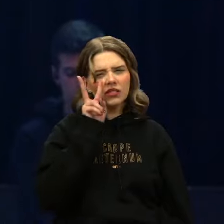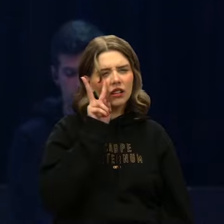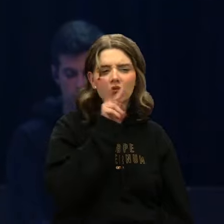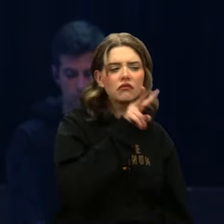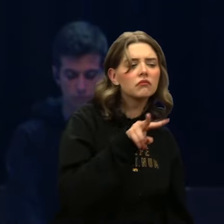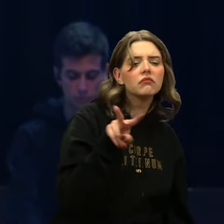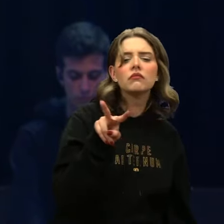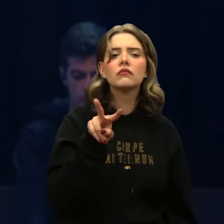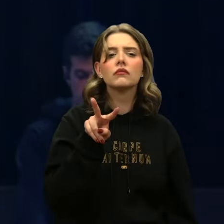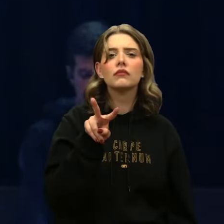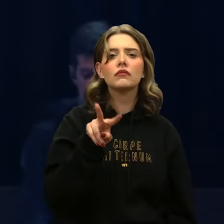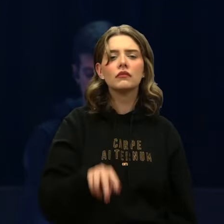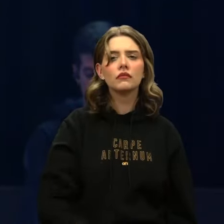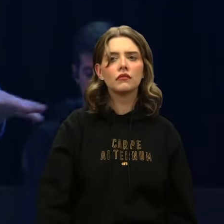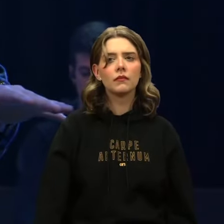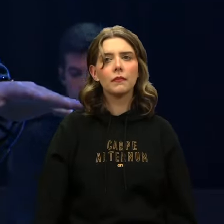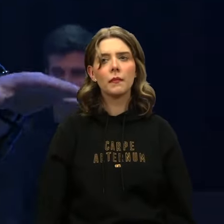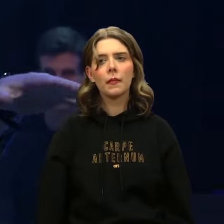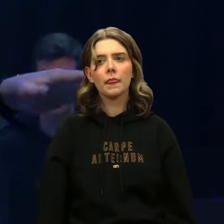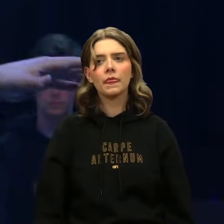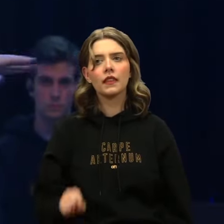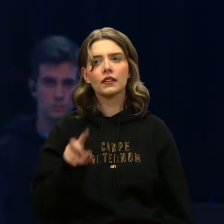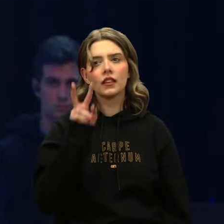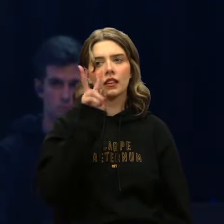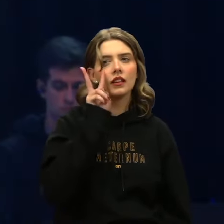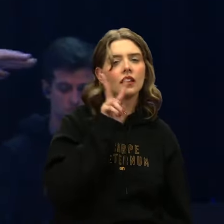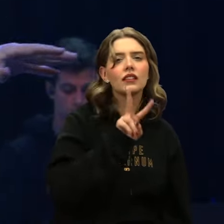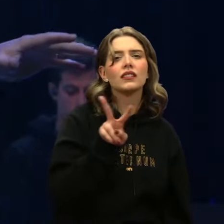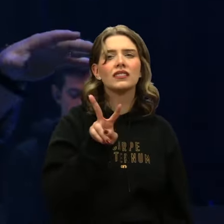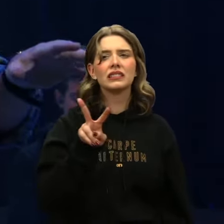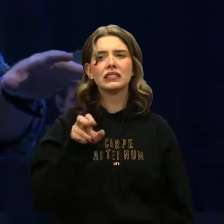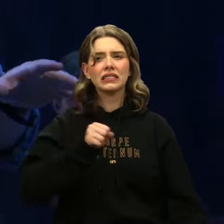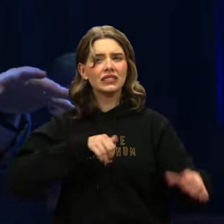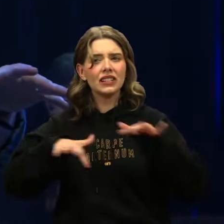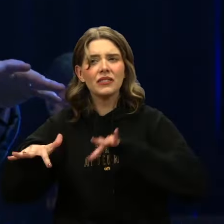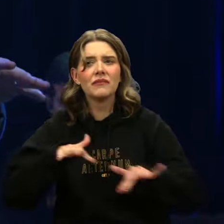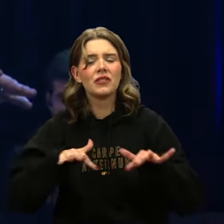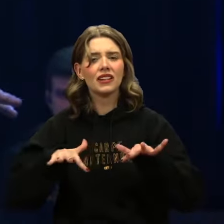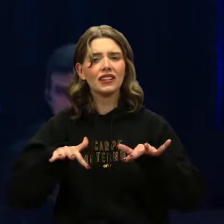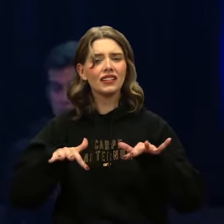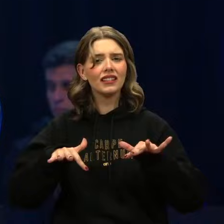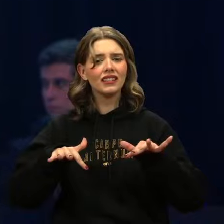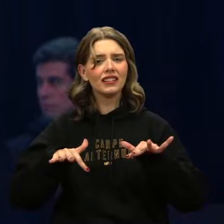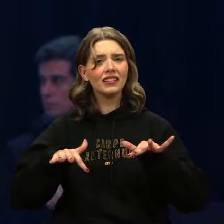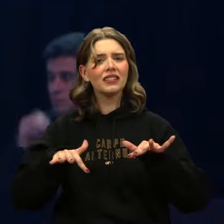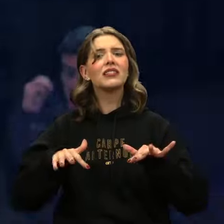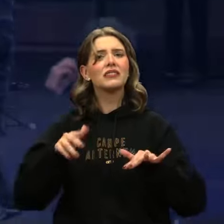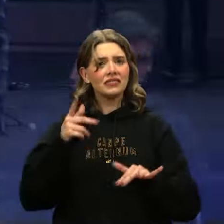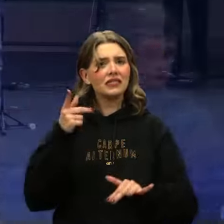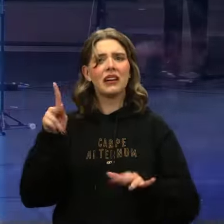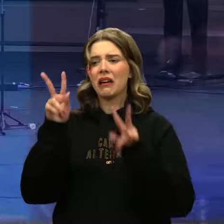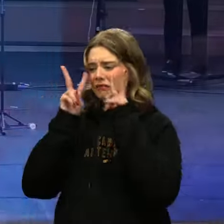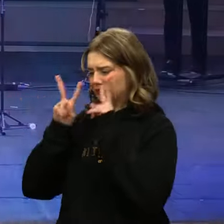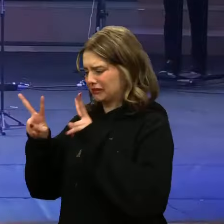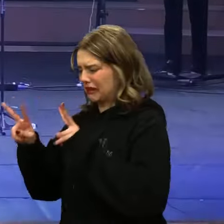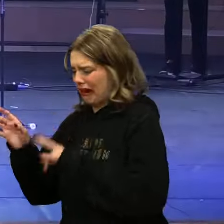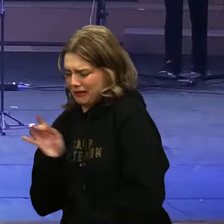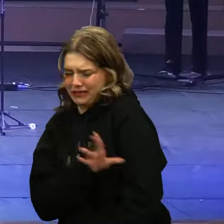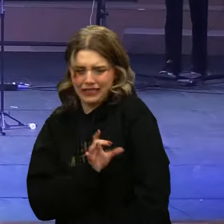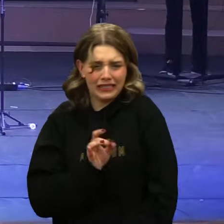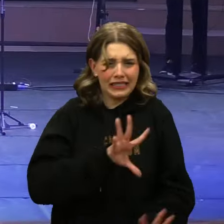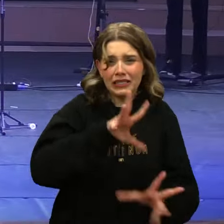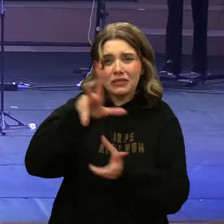olhos? Você tem colocado os teus olhos nos tremores ao teu redor? Você tem colocado os teus olhos nas